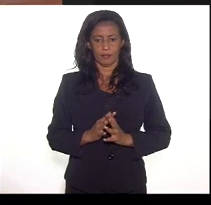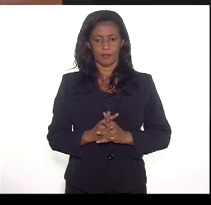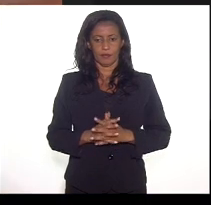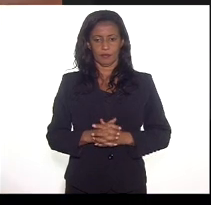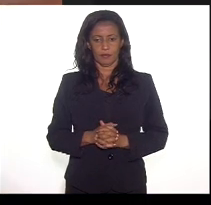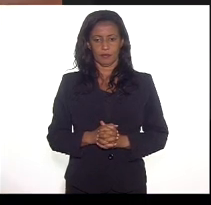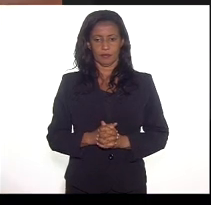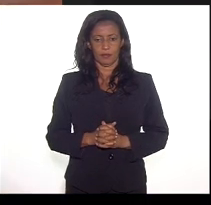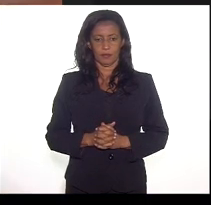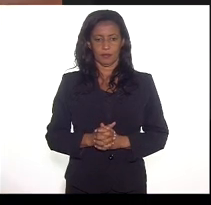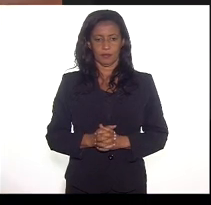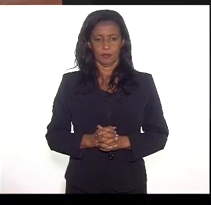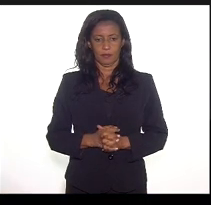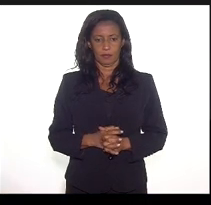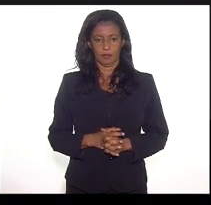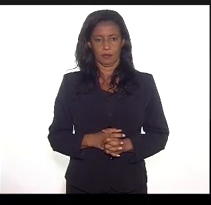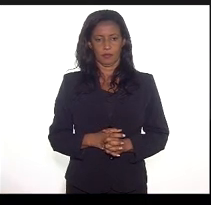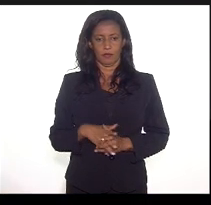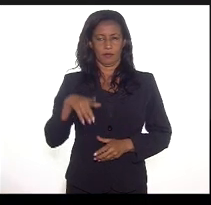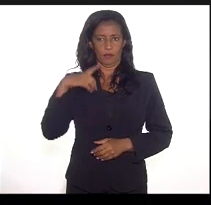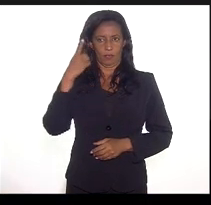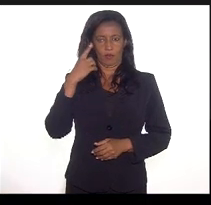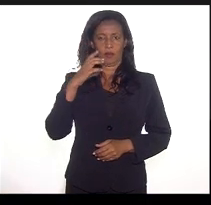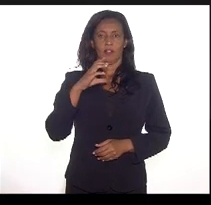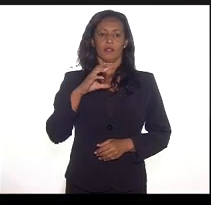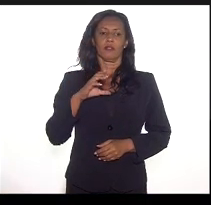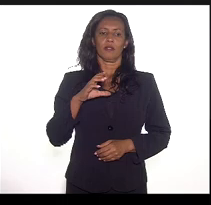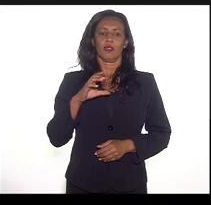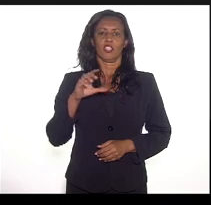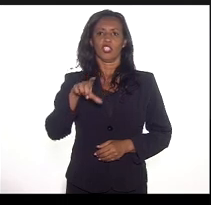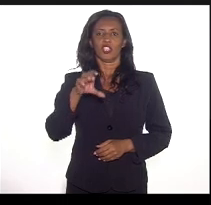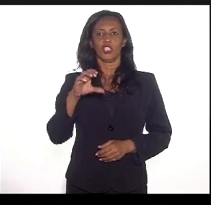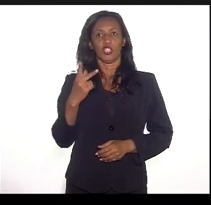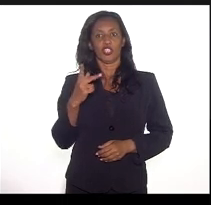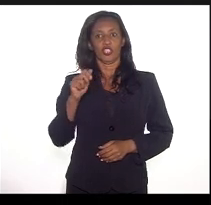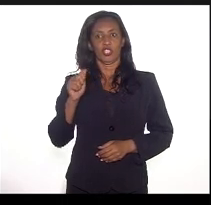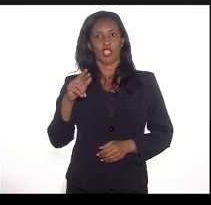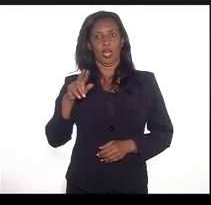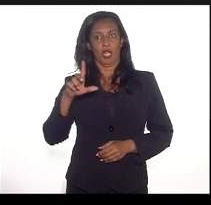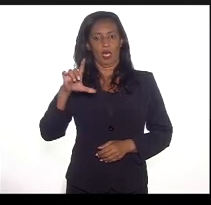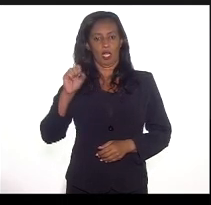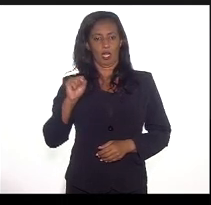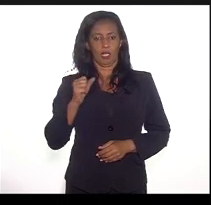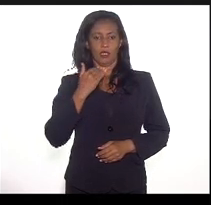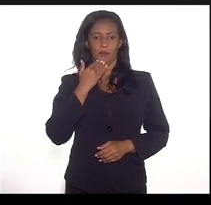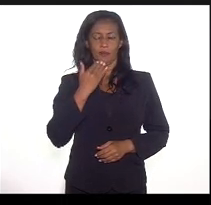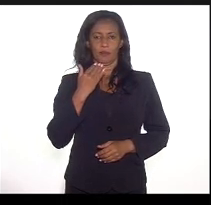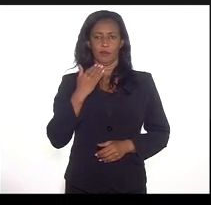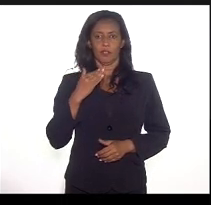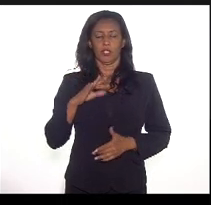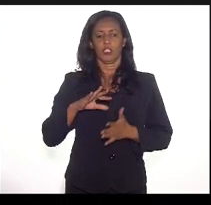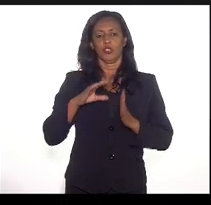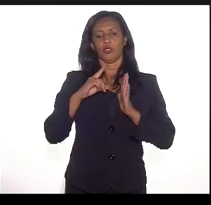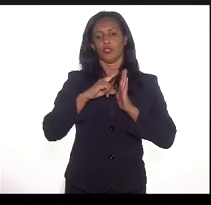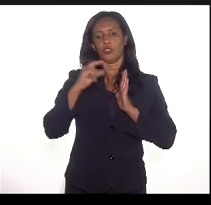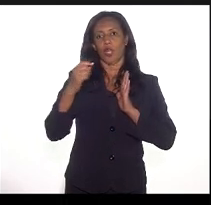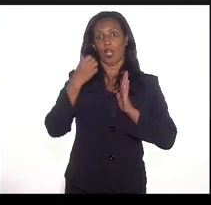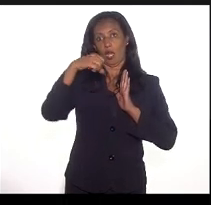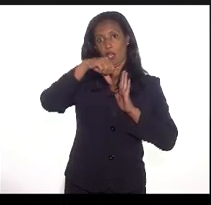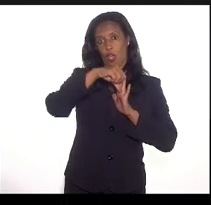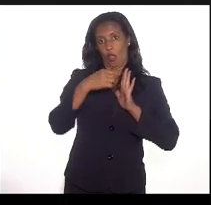destaque, porém estão prejudicados. O deputado Charles Batista fez requerimento de destaque nas 9 e na